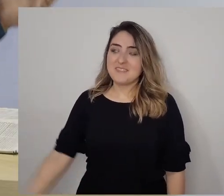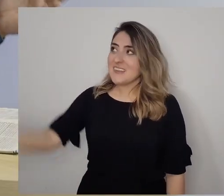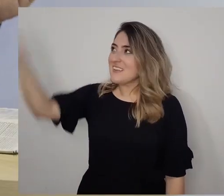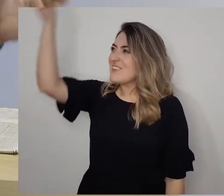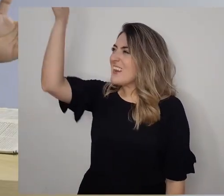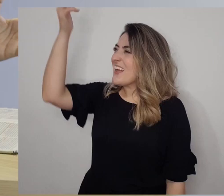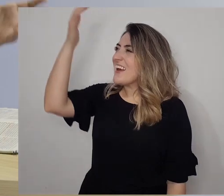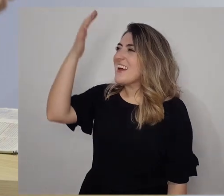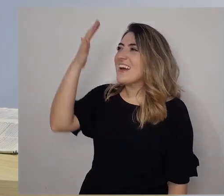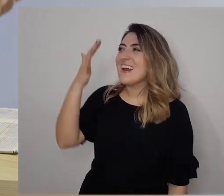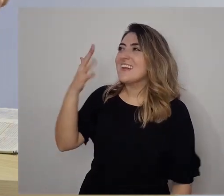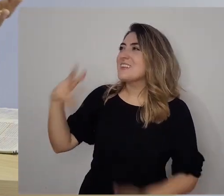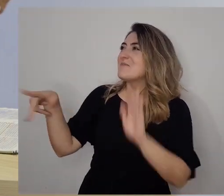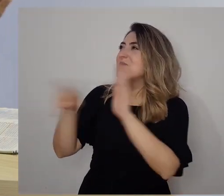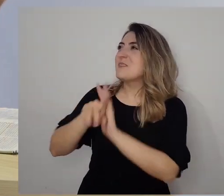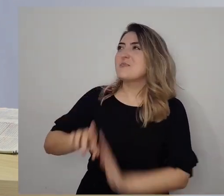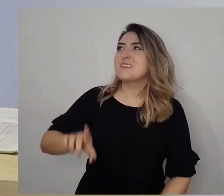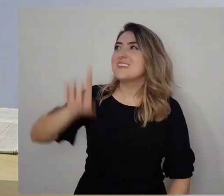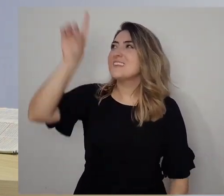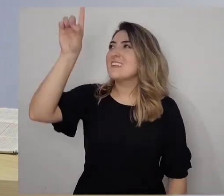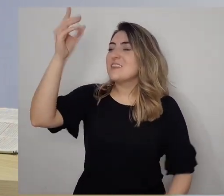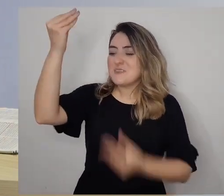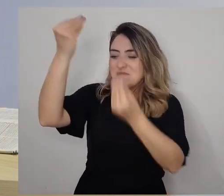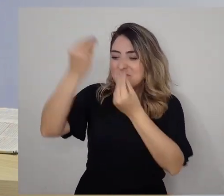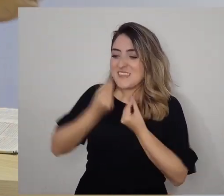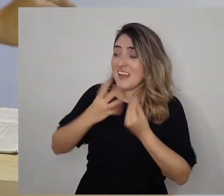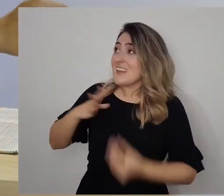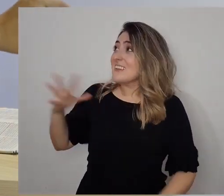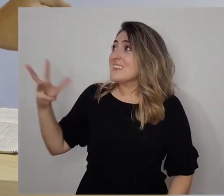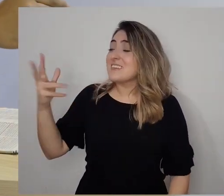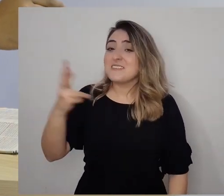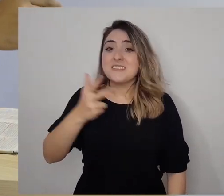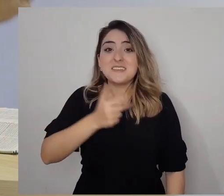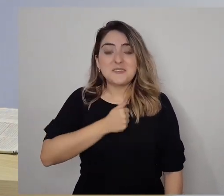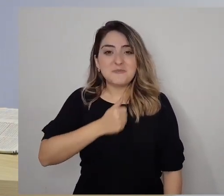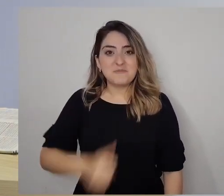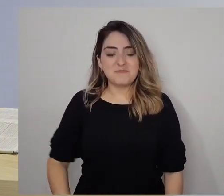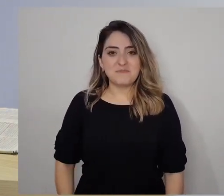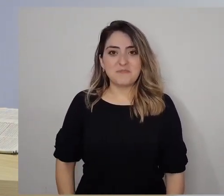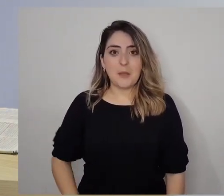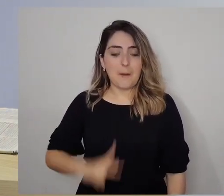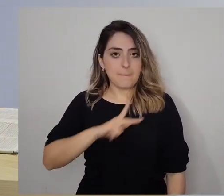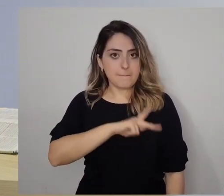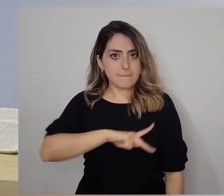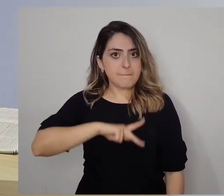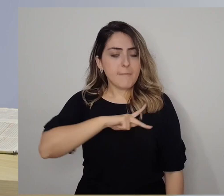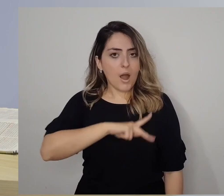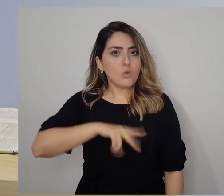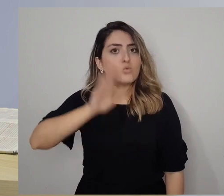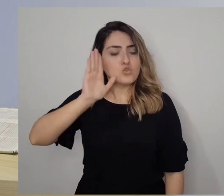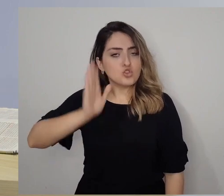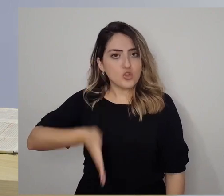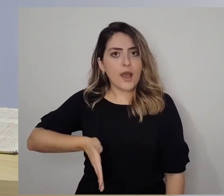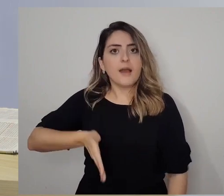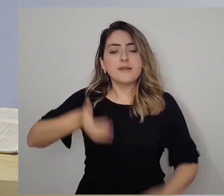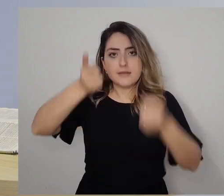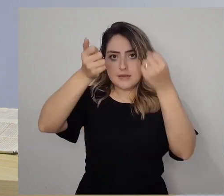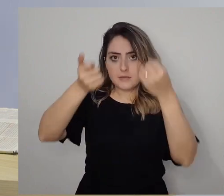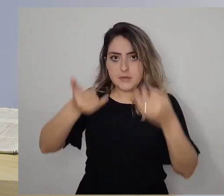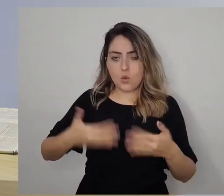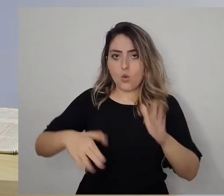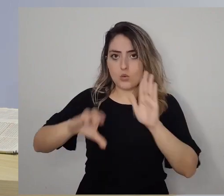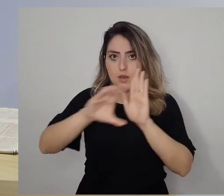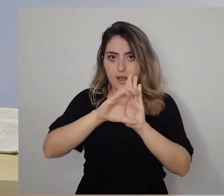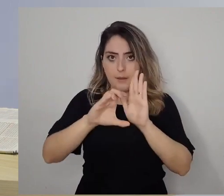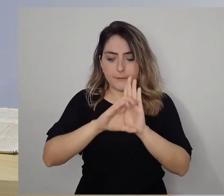nós somos salvos. Essa vida tem a ver com aquilo que Paulo terminou o capítulo anterior, quando ele falou do poder de